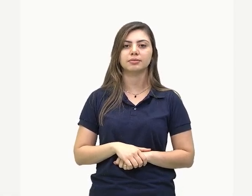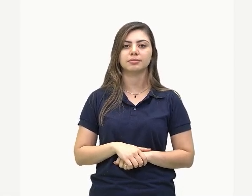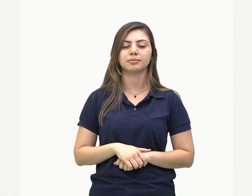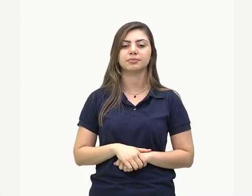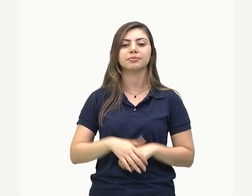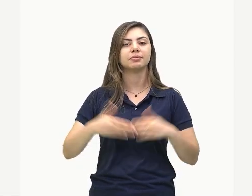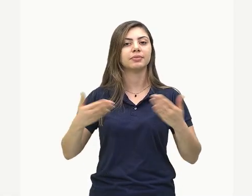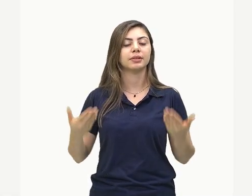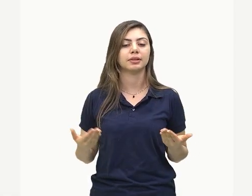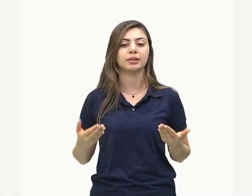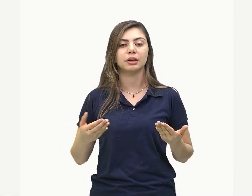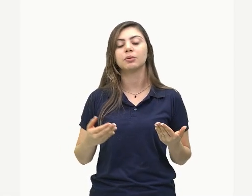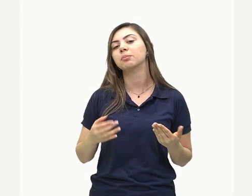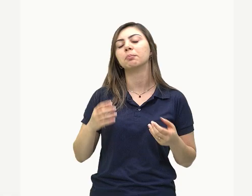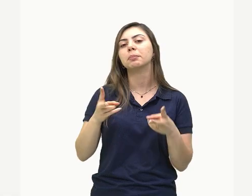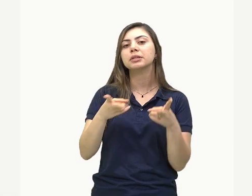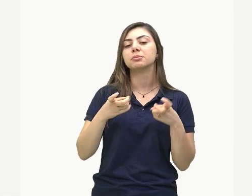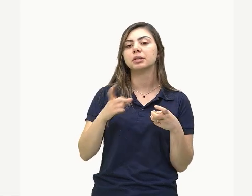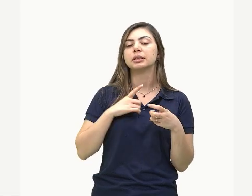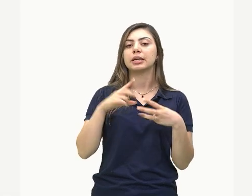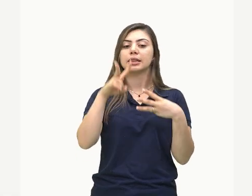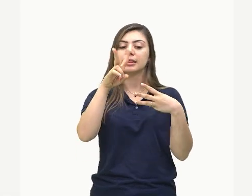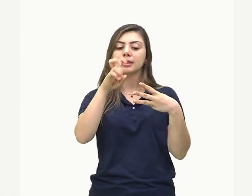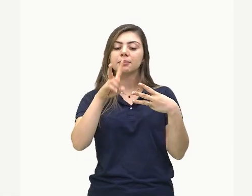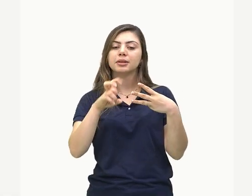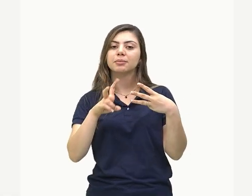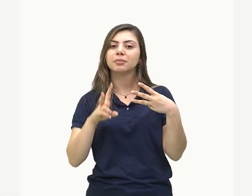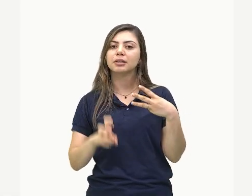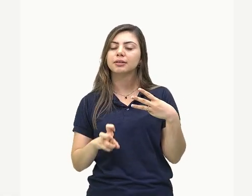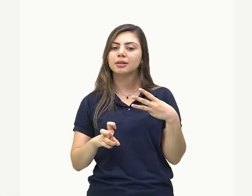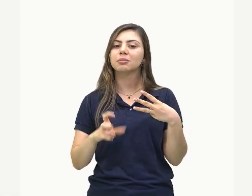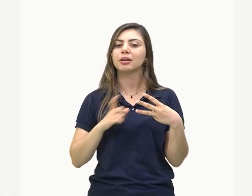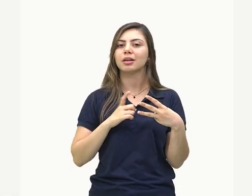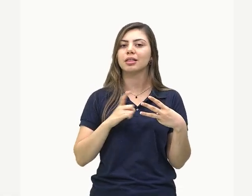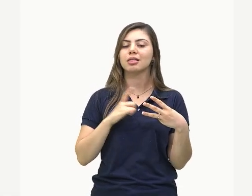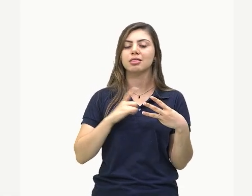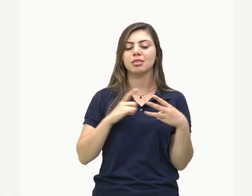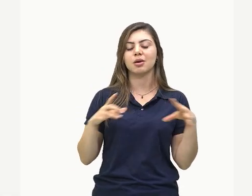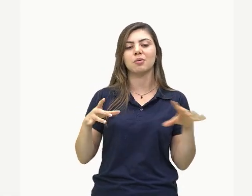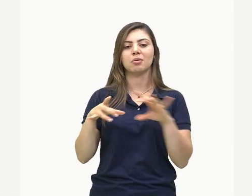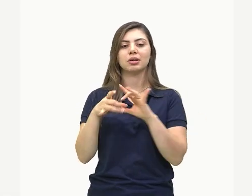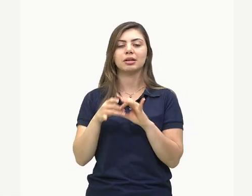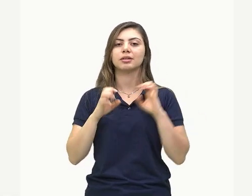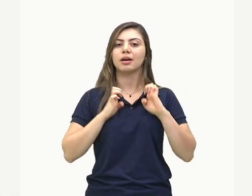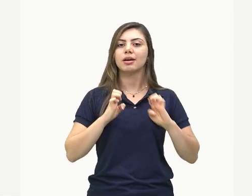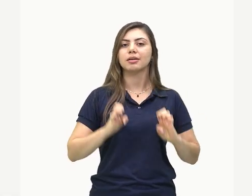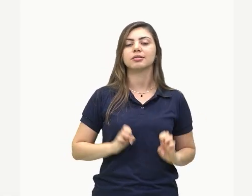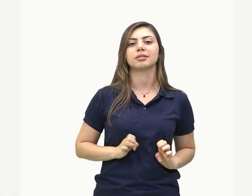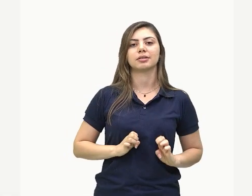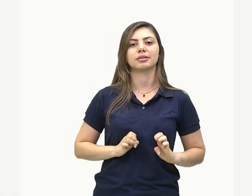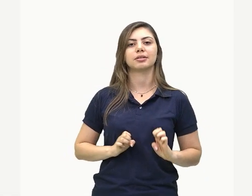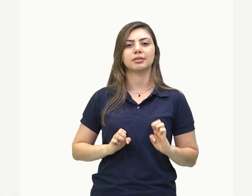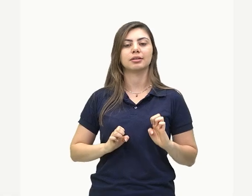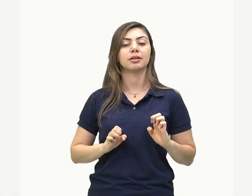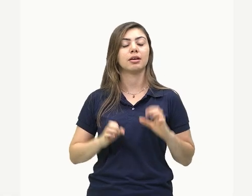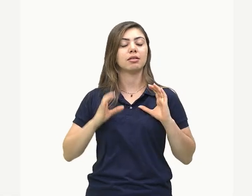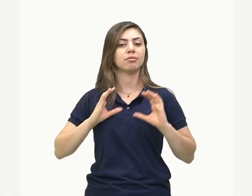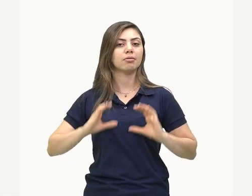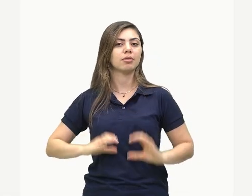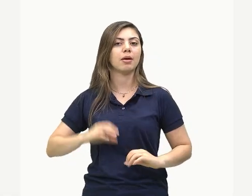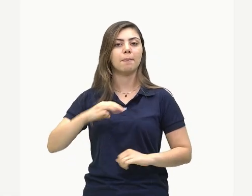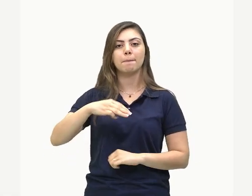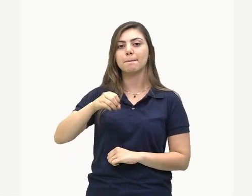Então são três temas que estão interligados com essa dimensão da ética e da